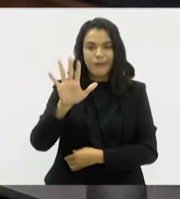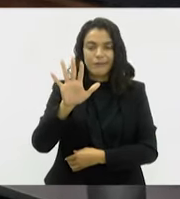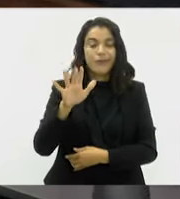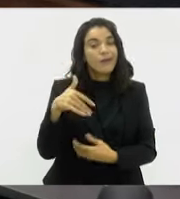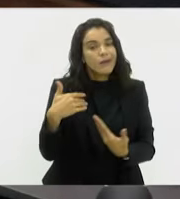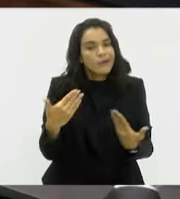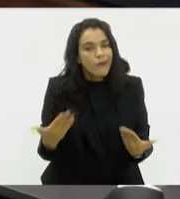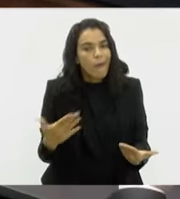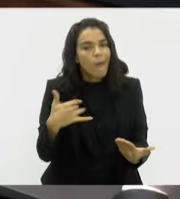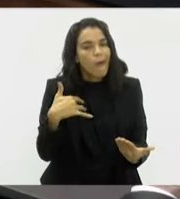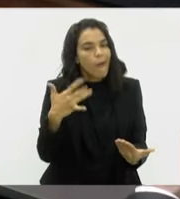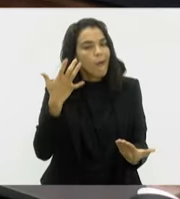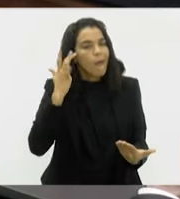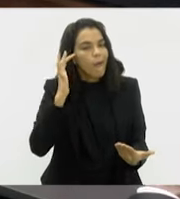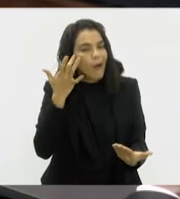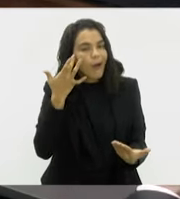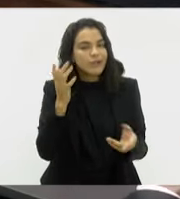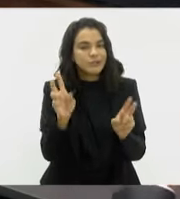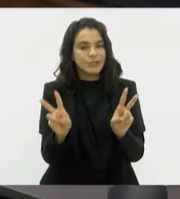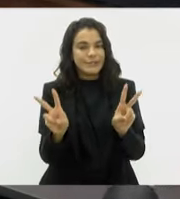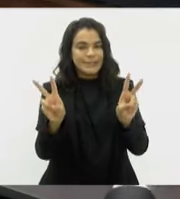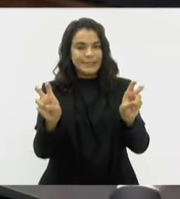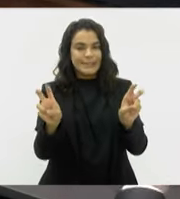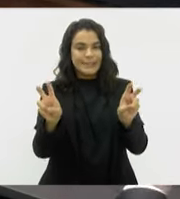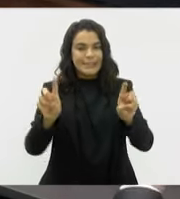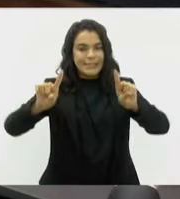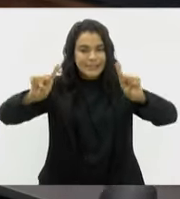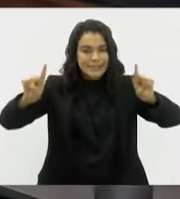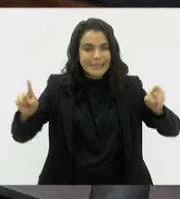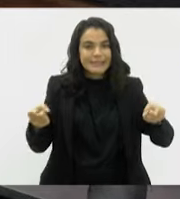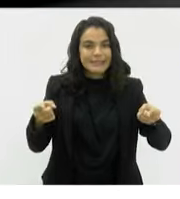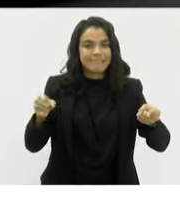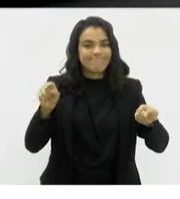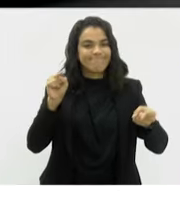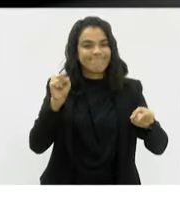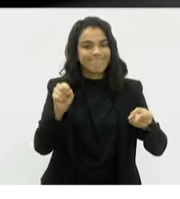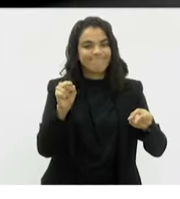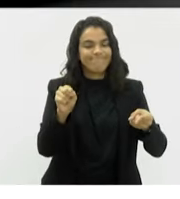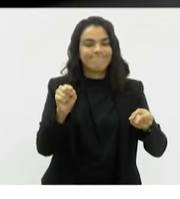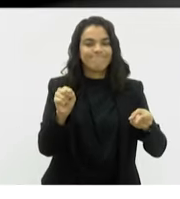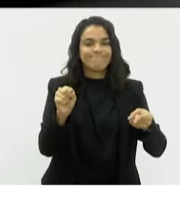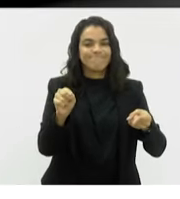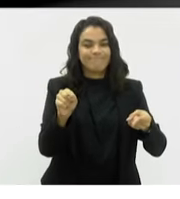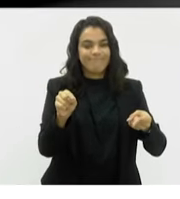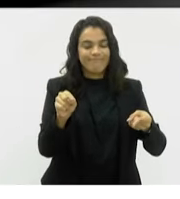então, eu acho esse tema, eu acho esse tema realmente